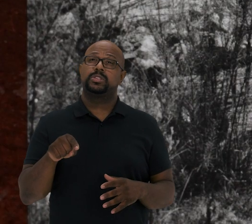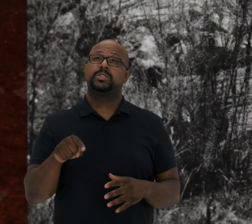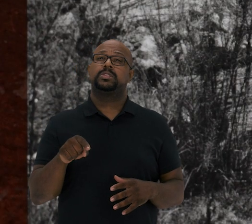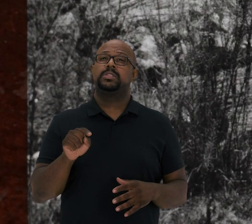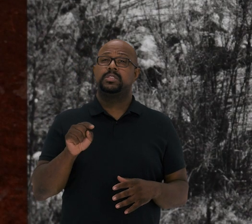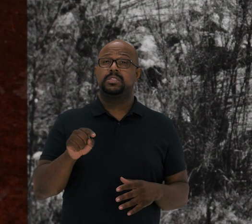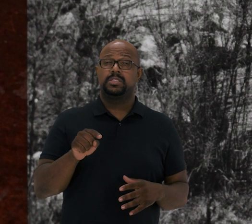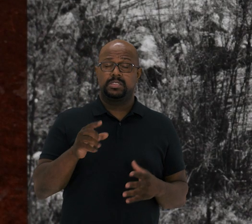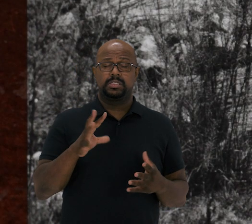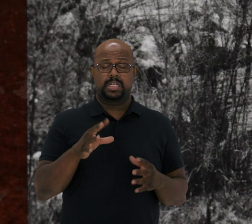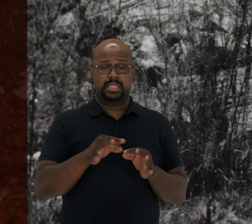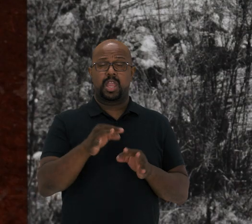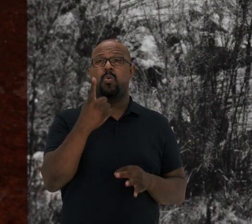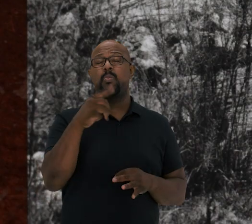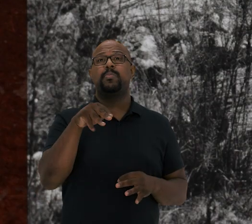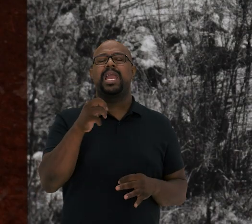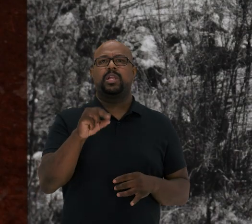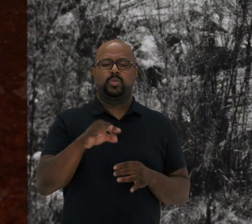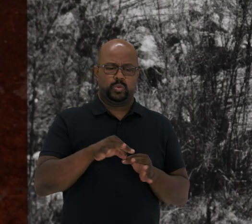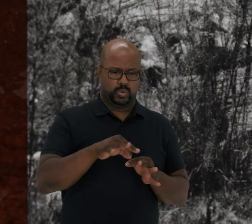Tinha pedra com diâmetro de até 1 metro.